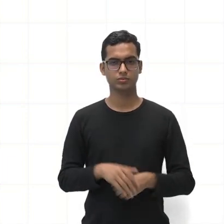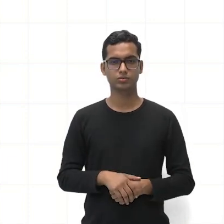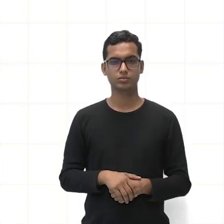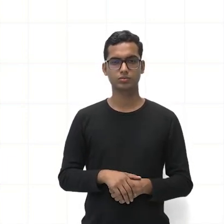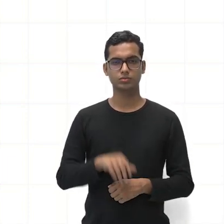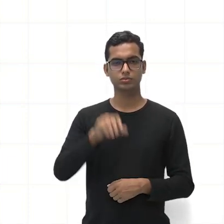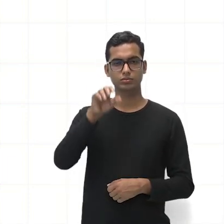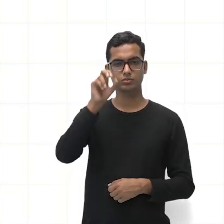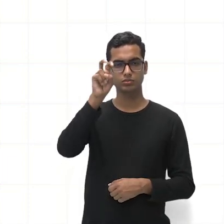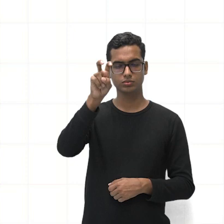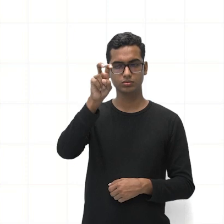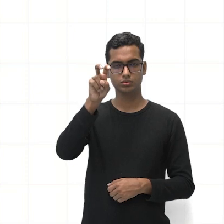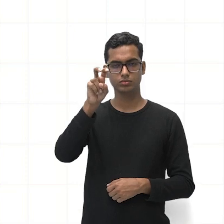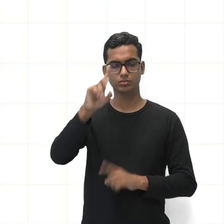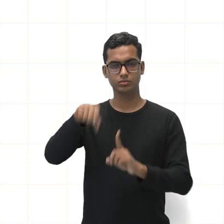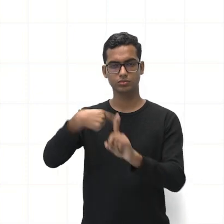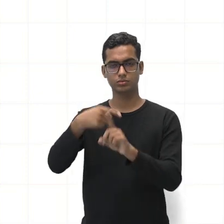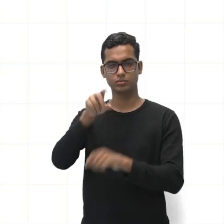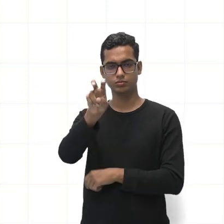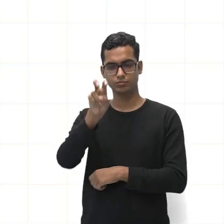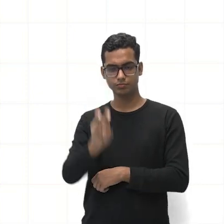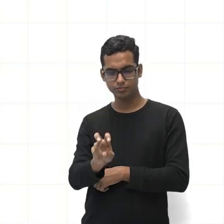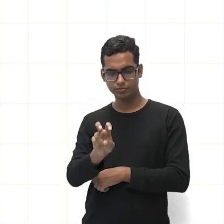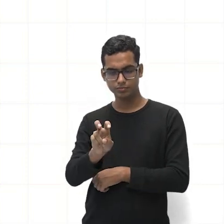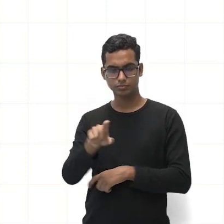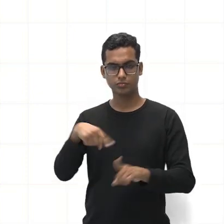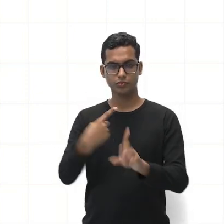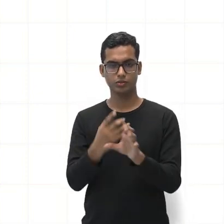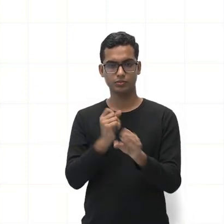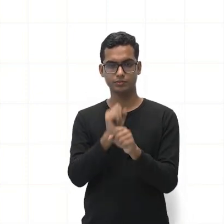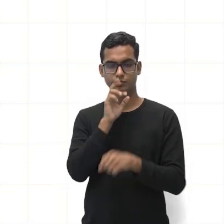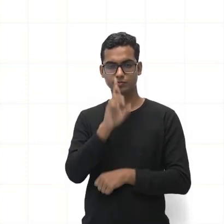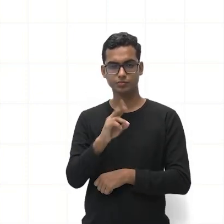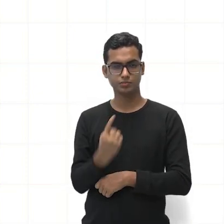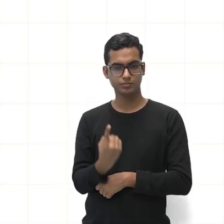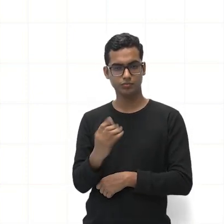5 mais 5, 10. Subiu 1.